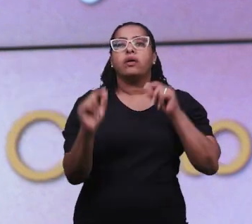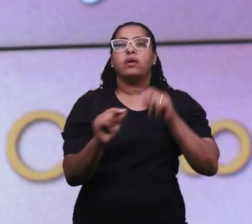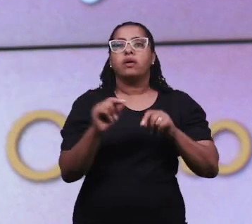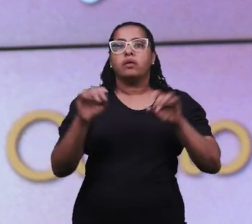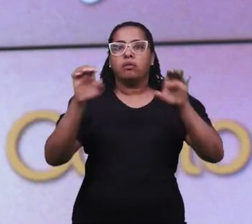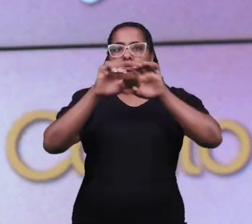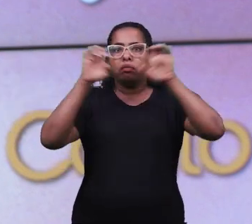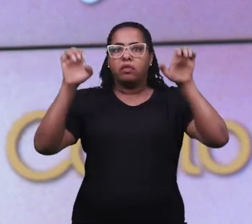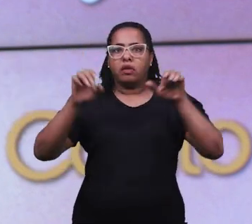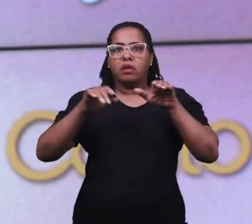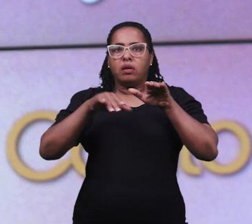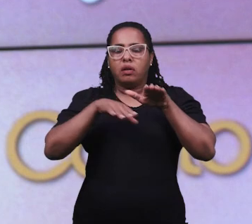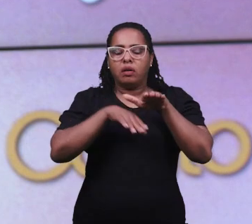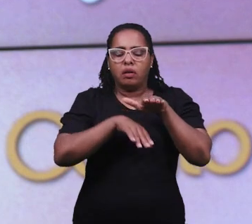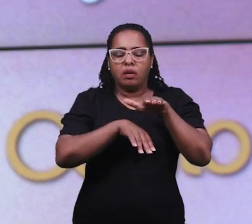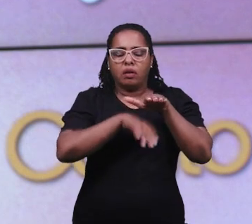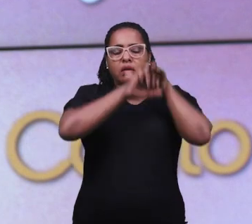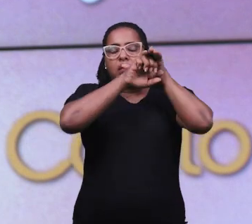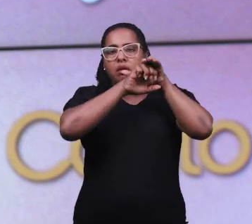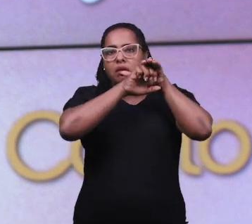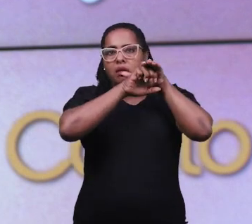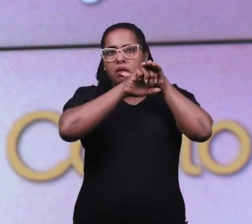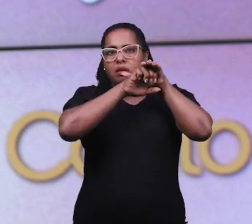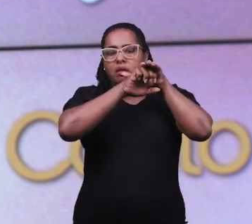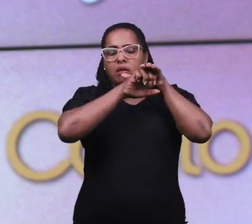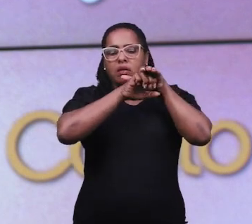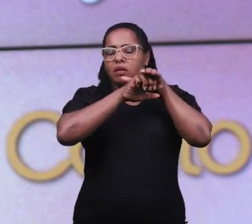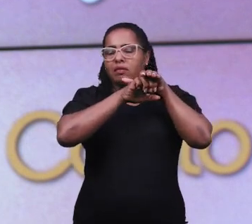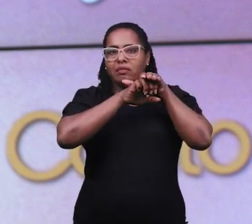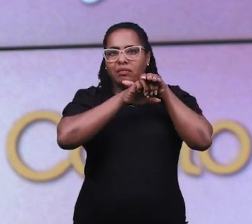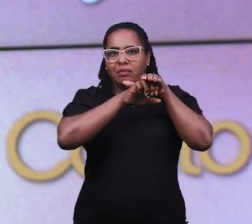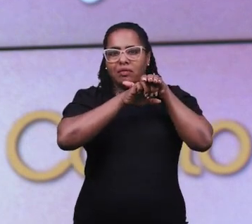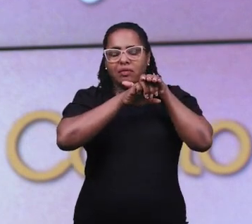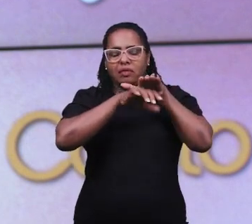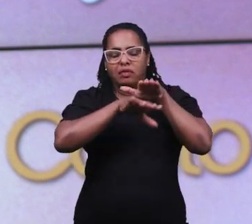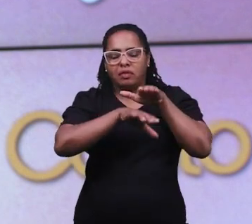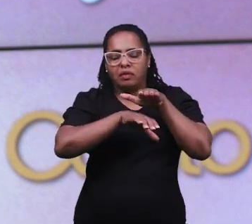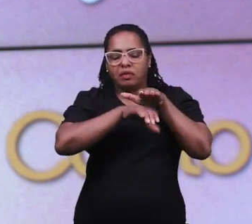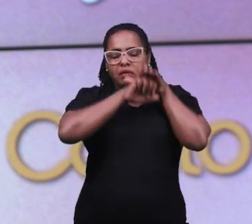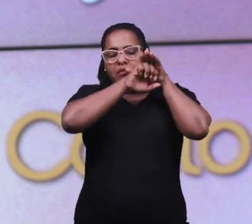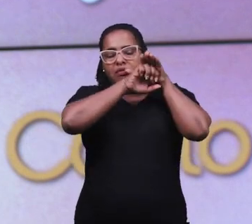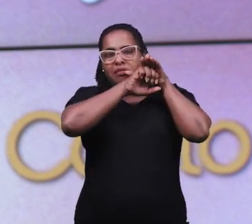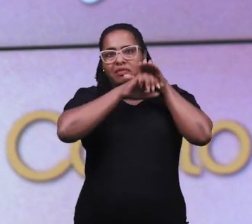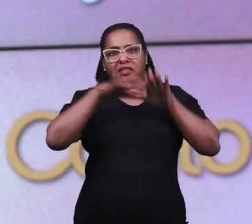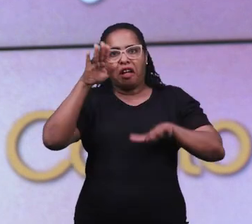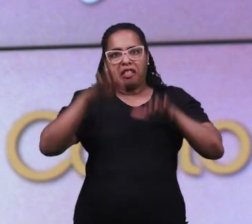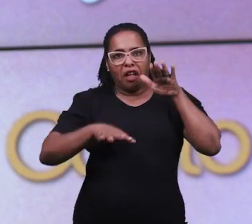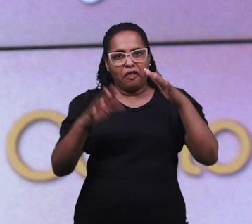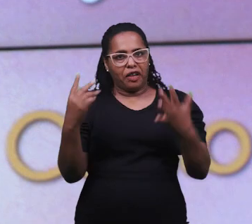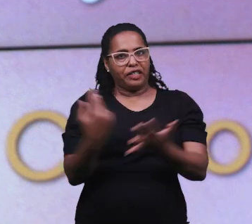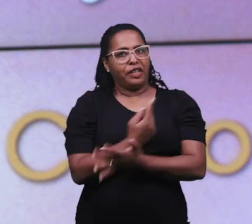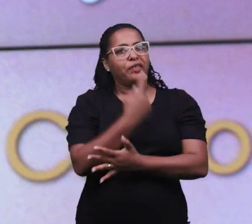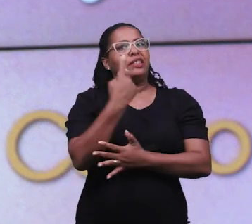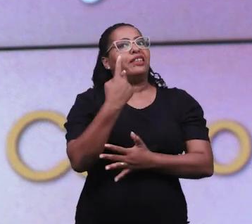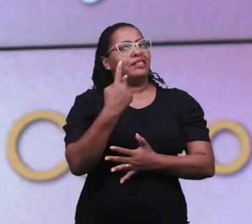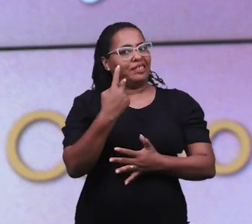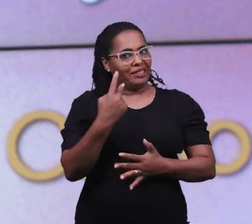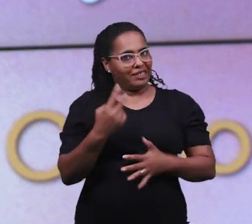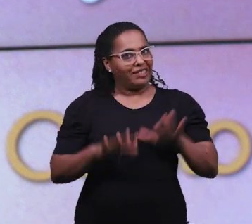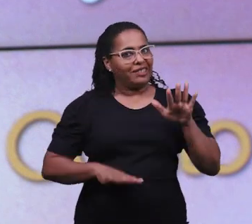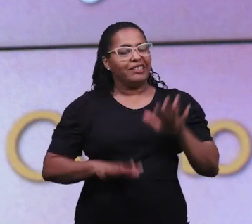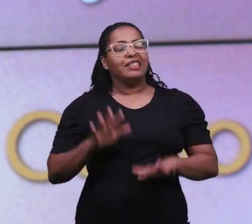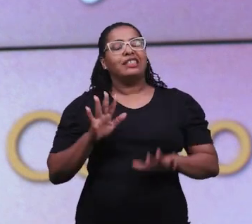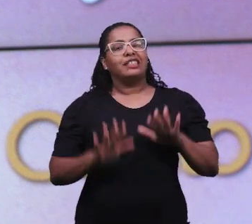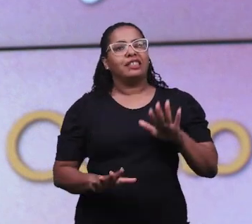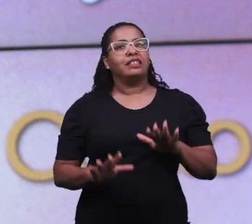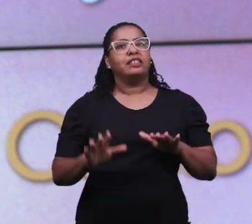dessa estrutura dar um leve estalozinho, um clique, quando você chegar com a musculatura da língua na parte posterior da